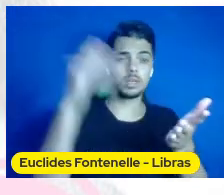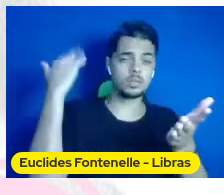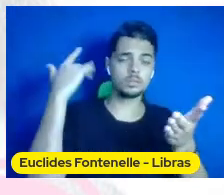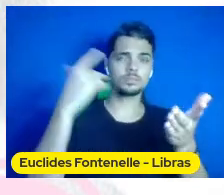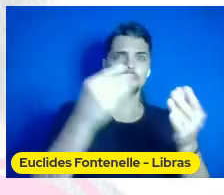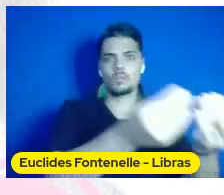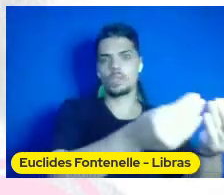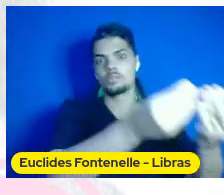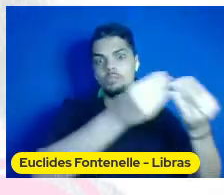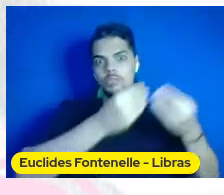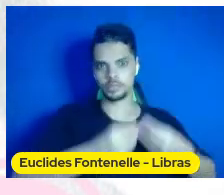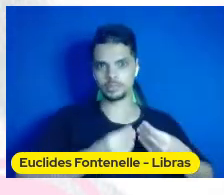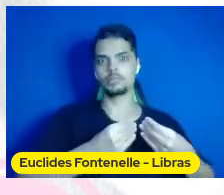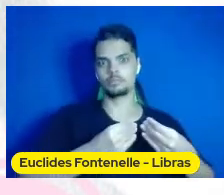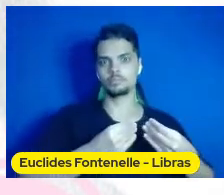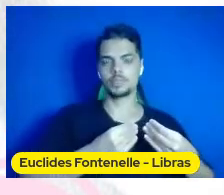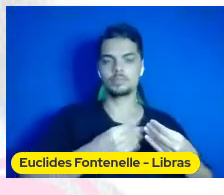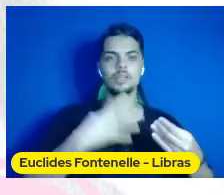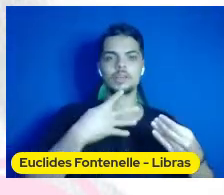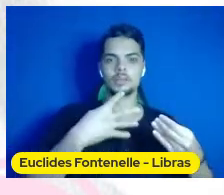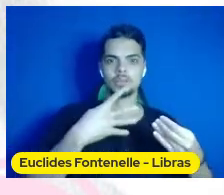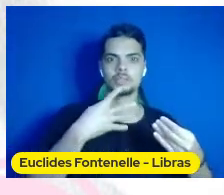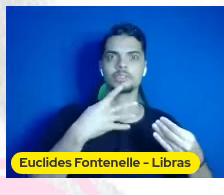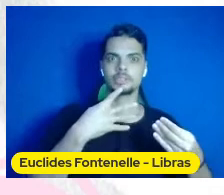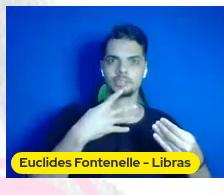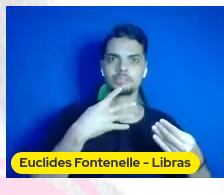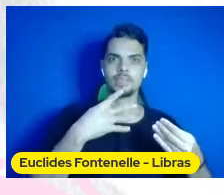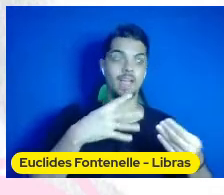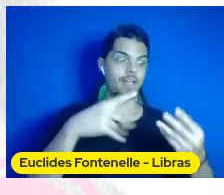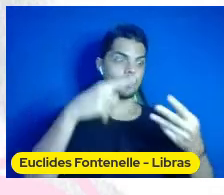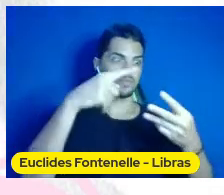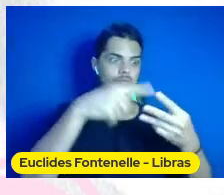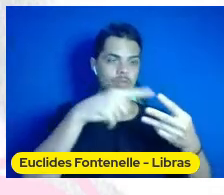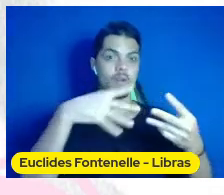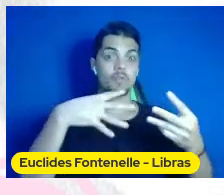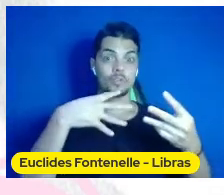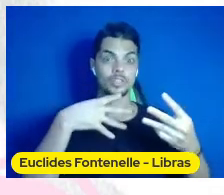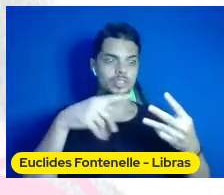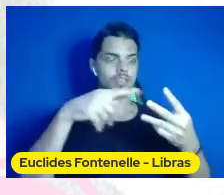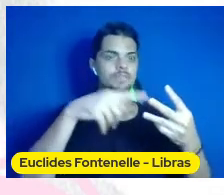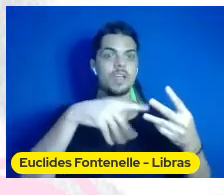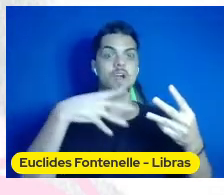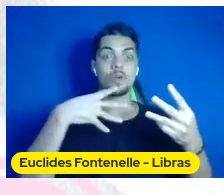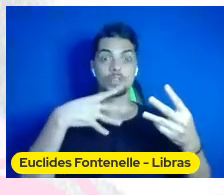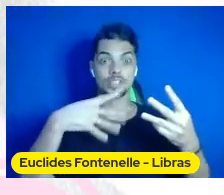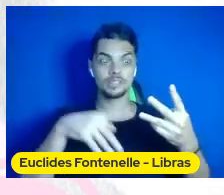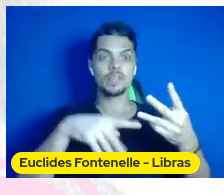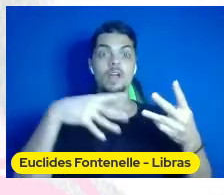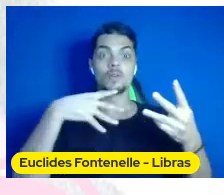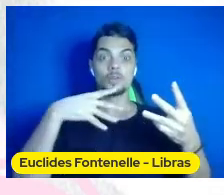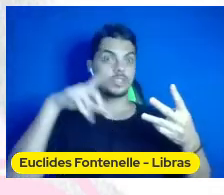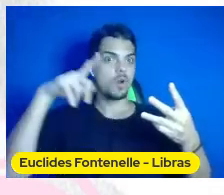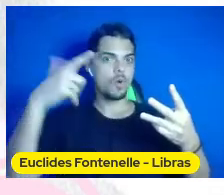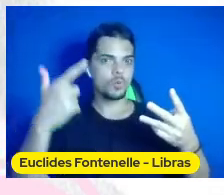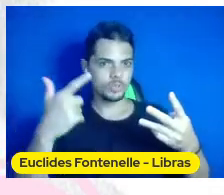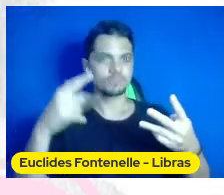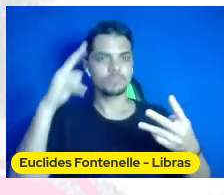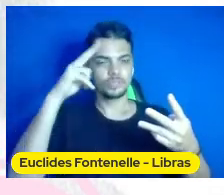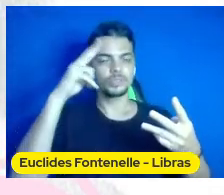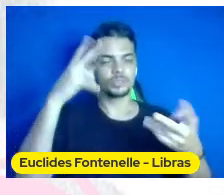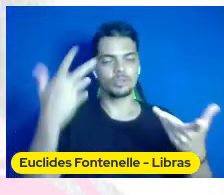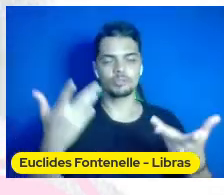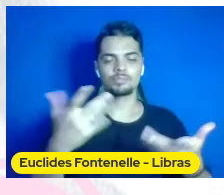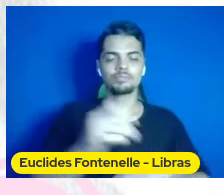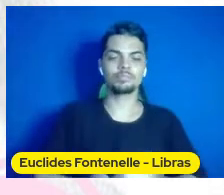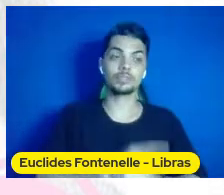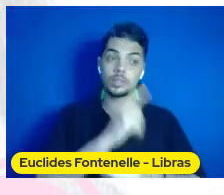o gatilho para eu chegar a conhecer mais profundamente até essas outras mulheres. E até por conta disso,